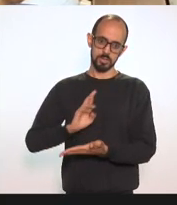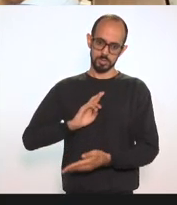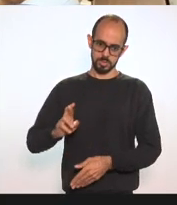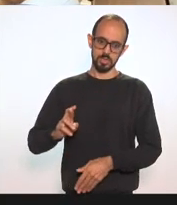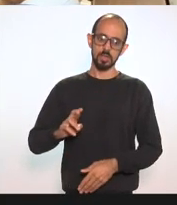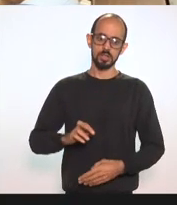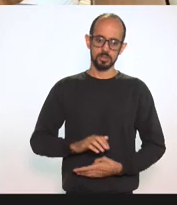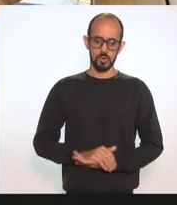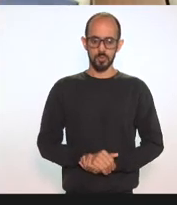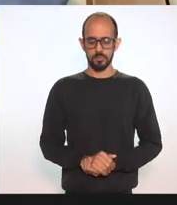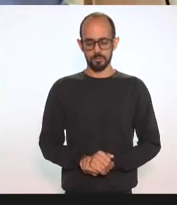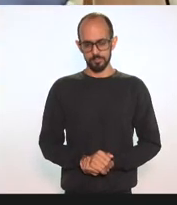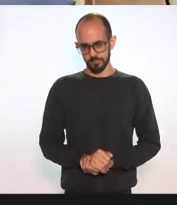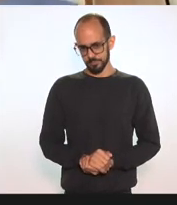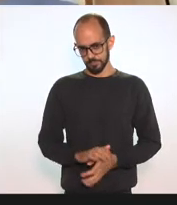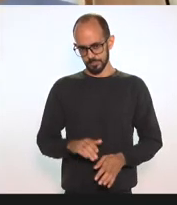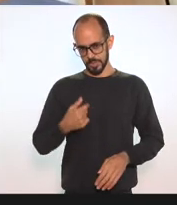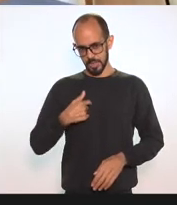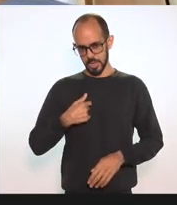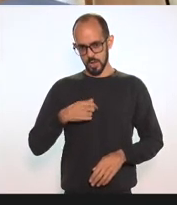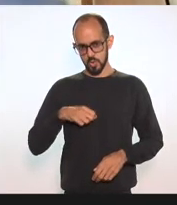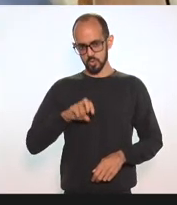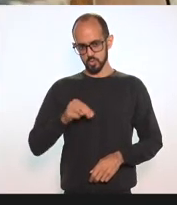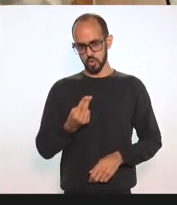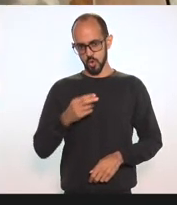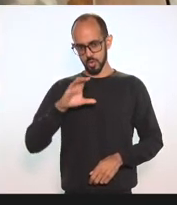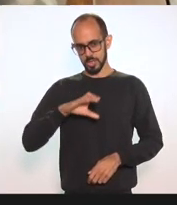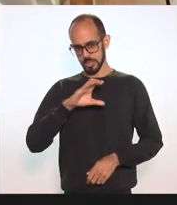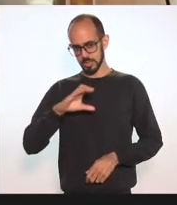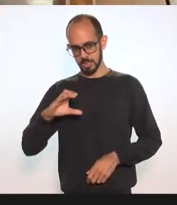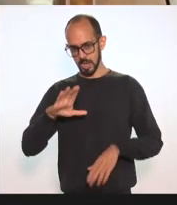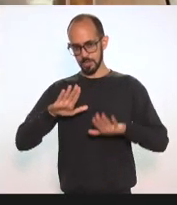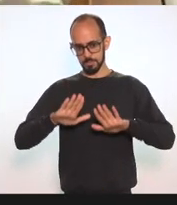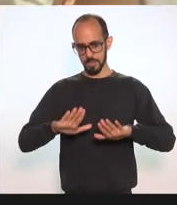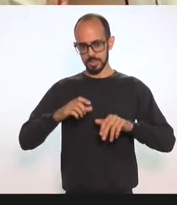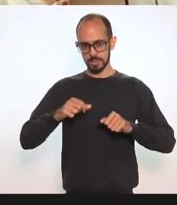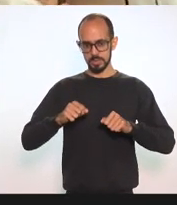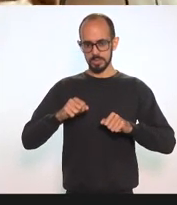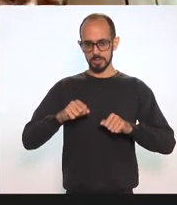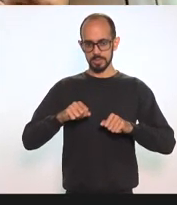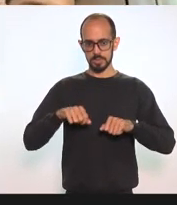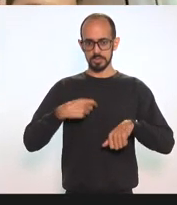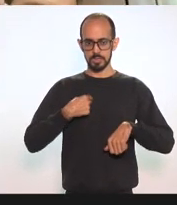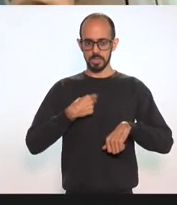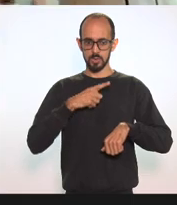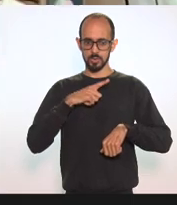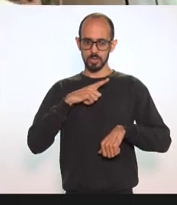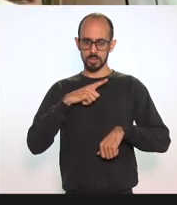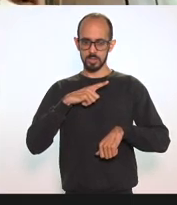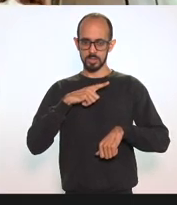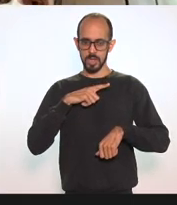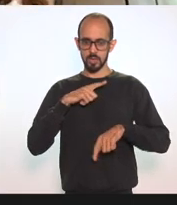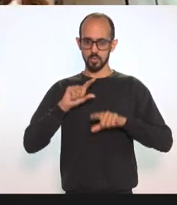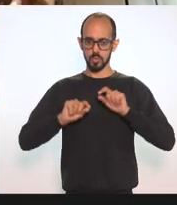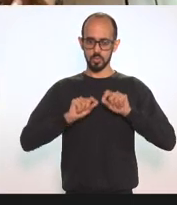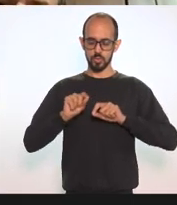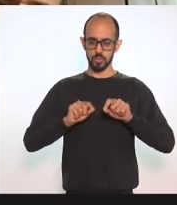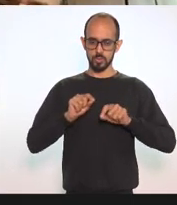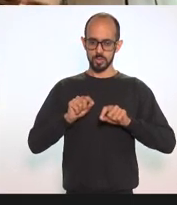Ju também, eu sou cristã, mas eu tive uma formação na época da Teologia da Libertação. Então, eu